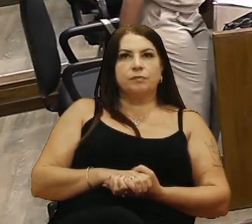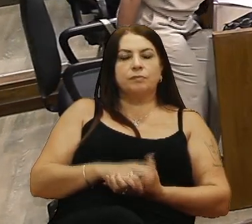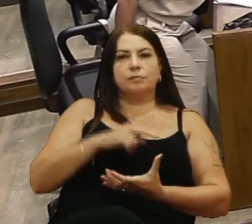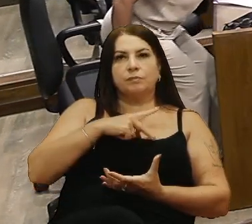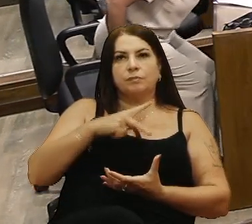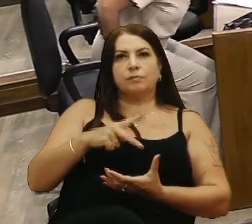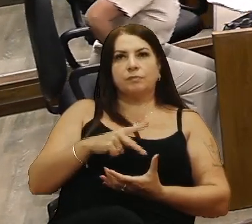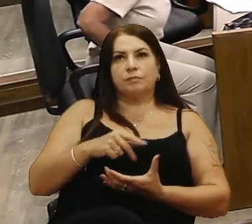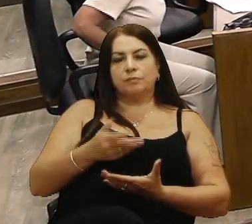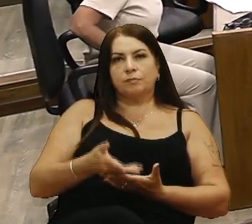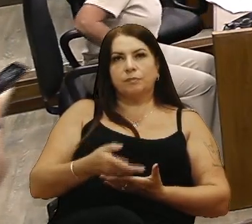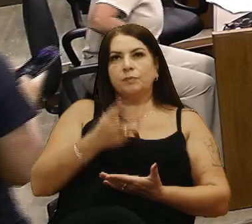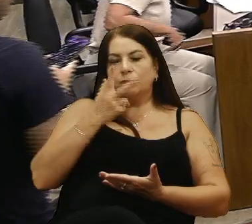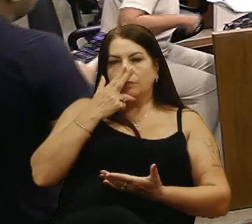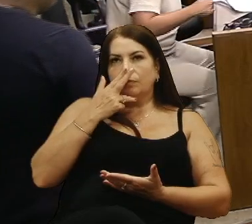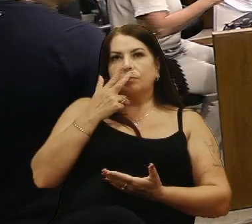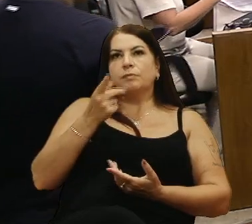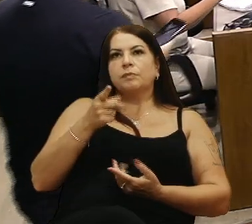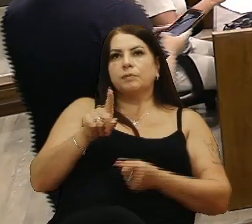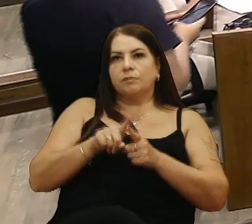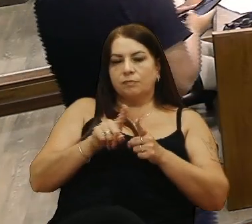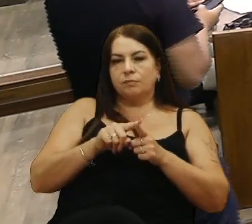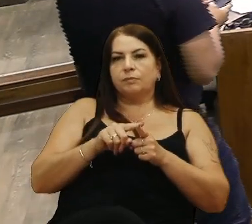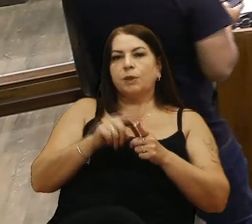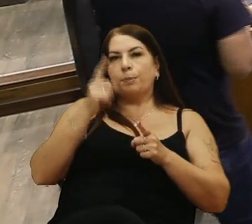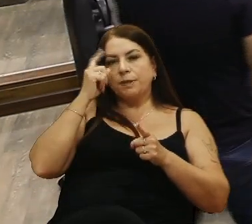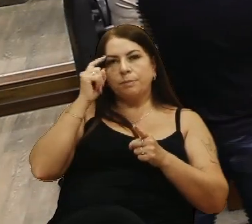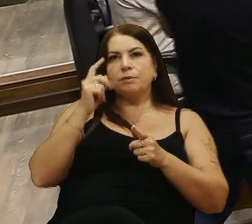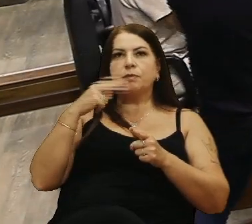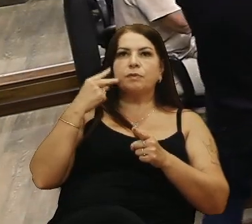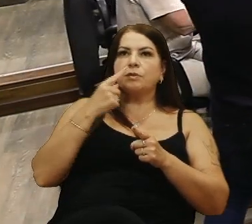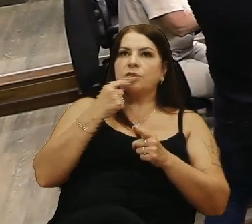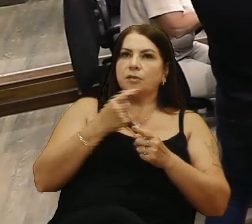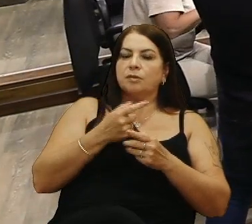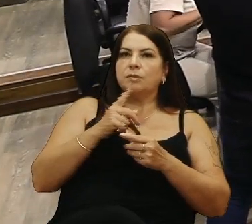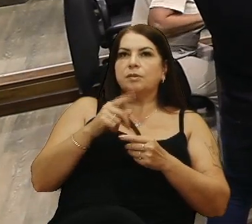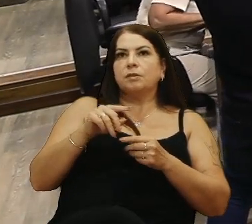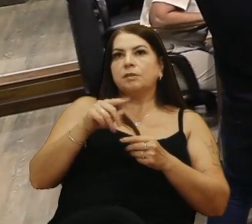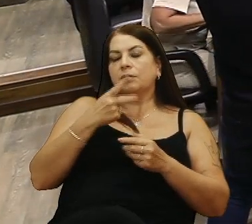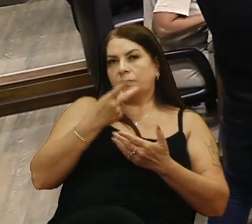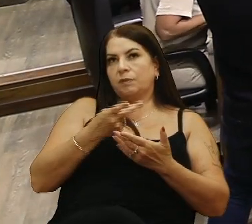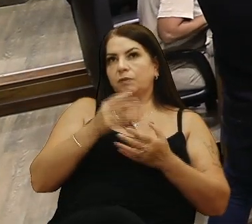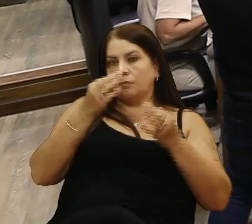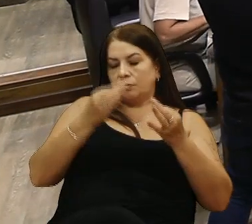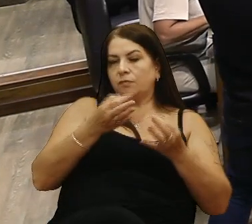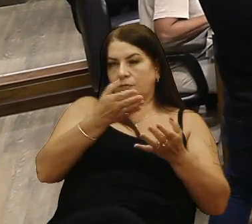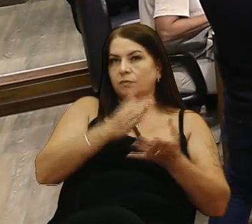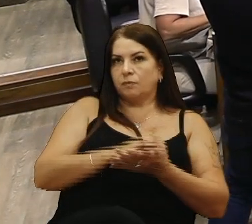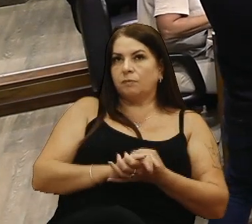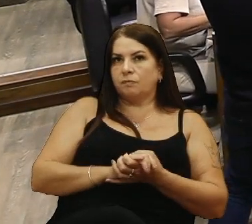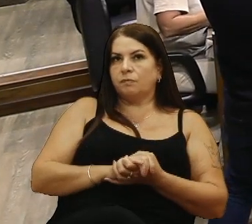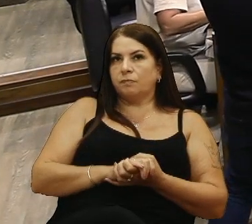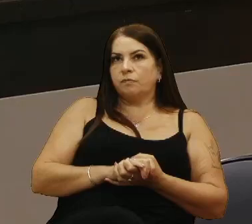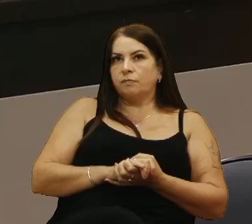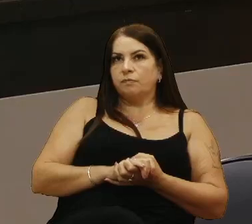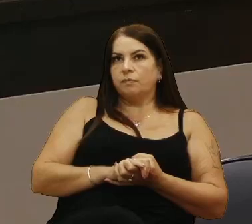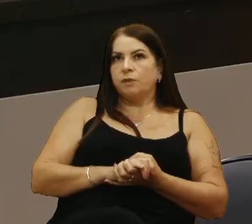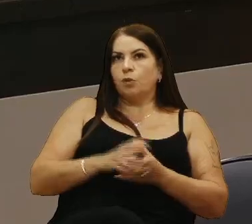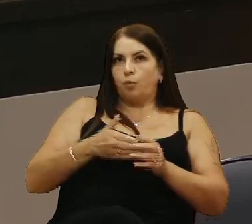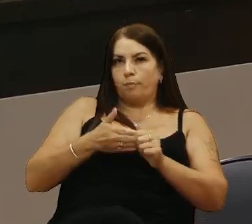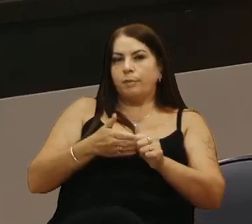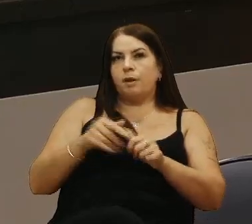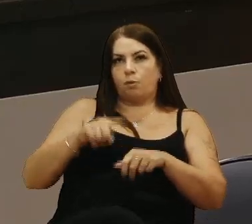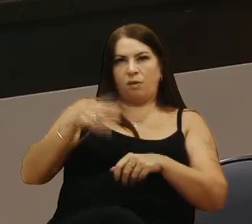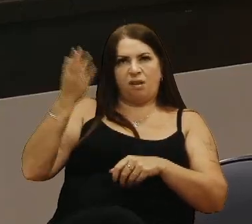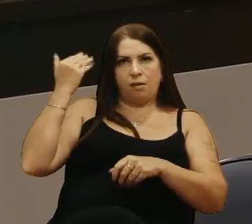Presidente, eu venho na mesma linha que a vereadora Rose falou, e eu acredito que ela está correta. E eu acompanhei